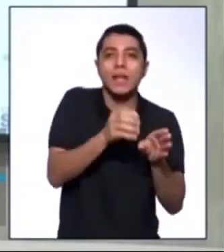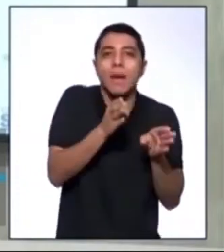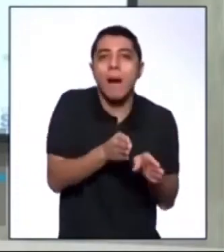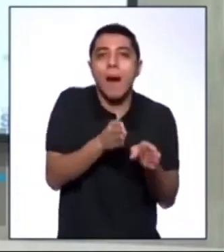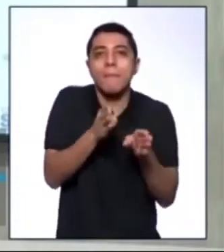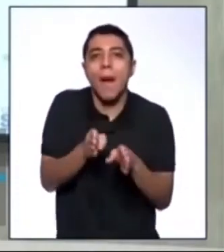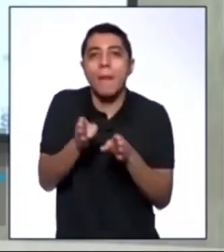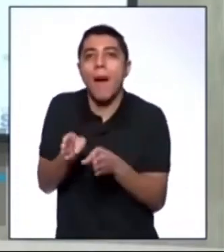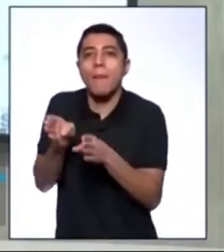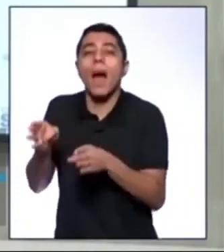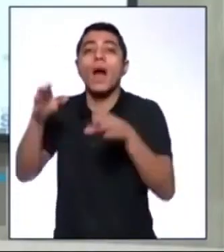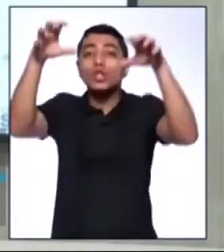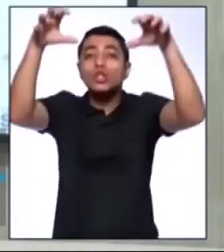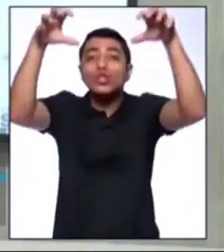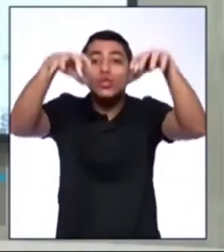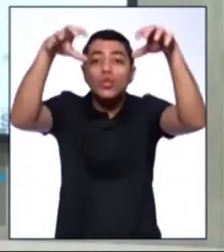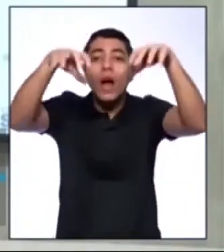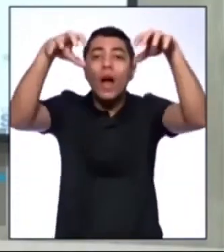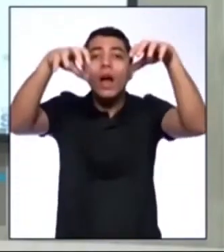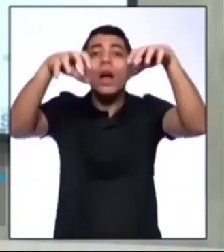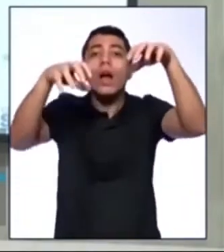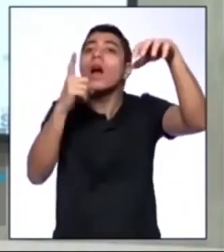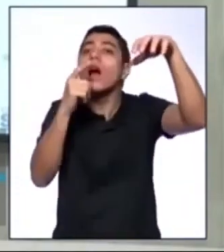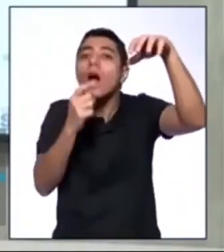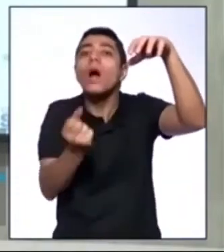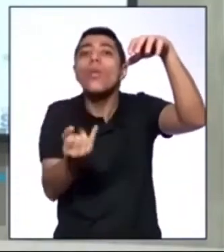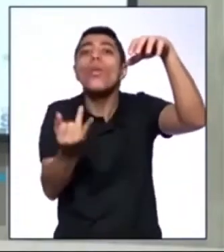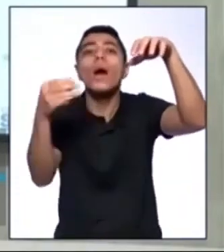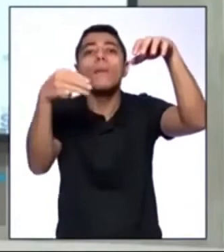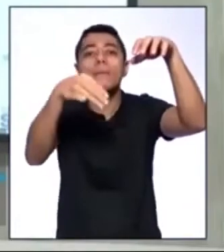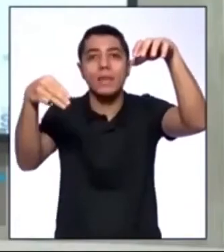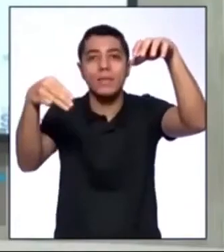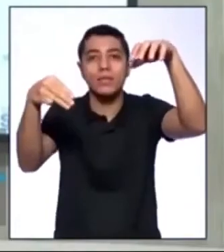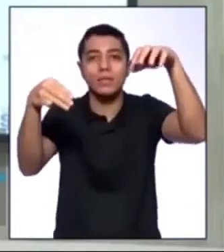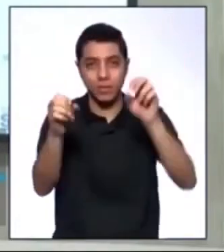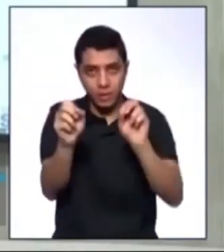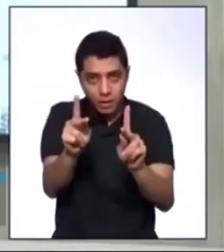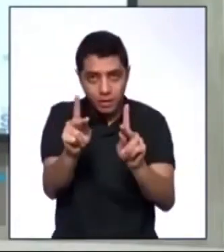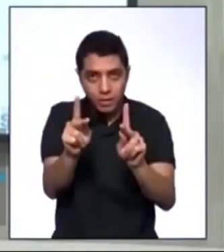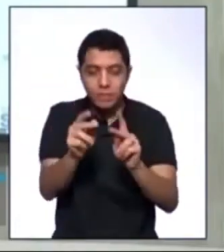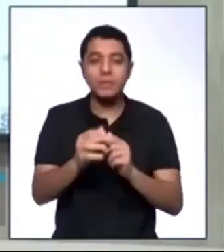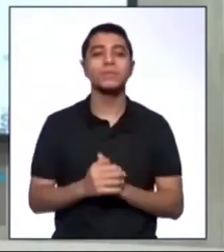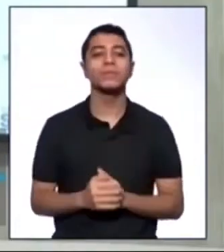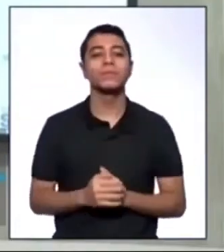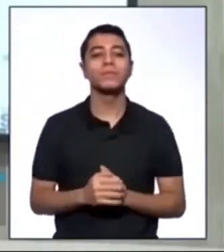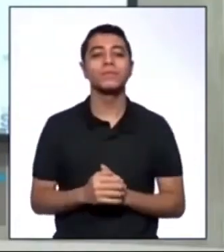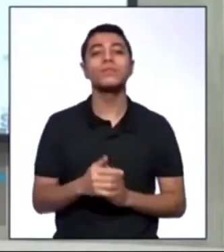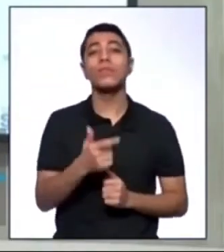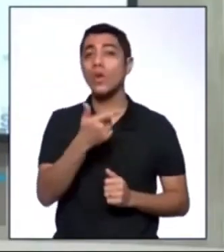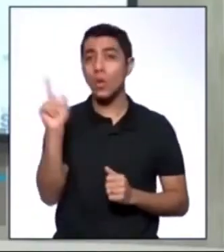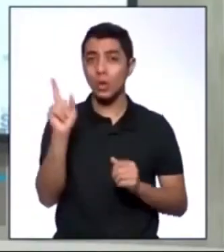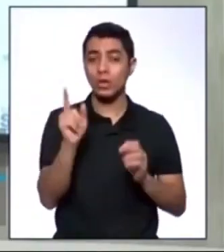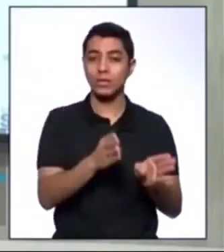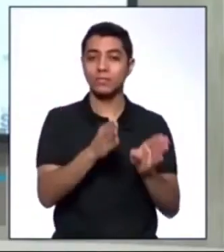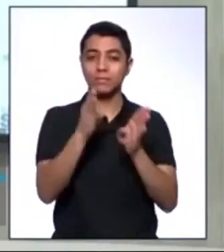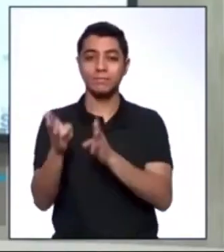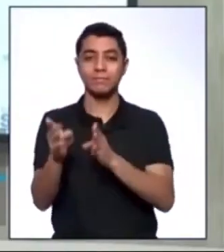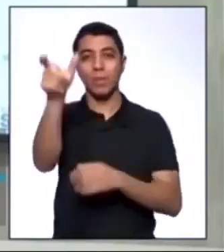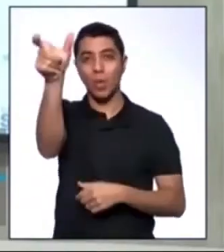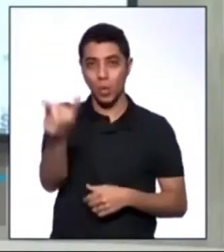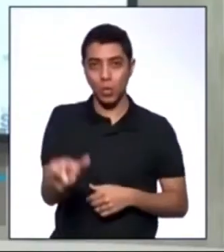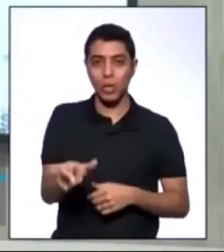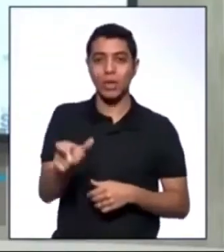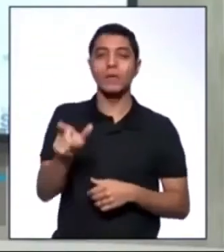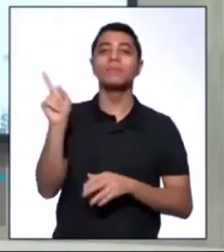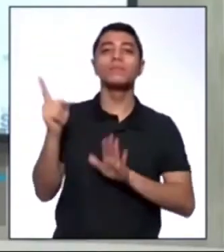coluna. Agora, na outra coluna, eu tenho basicamente a temperatura. Eu estou dizendo